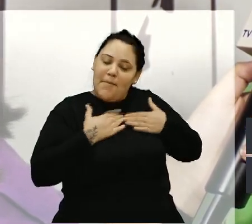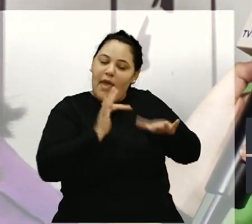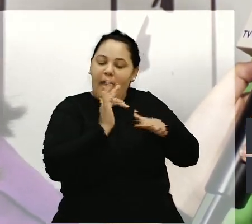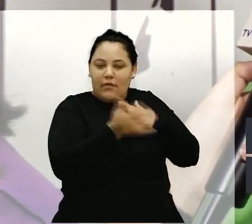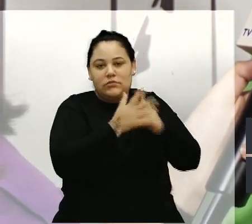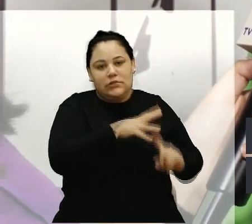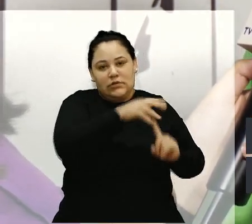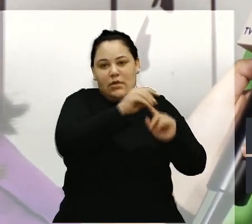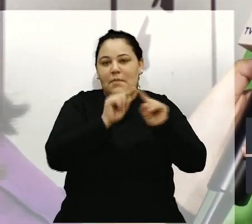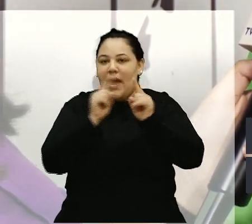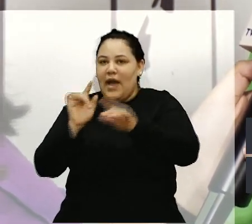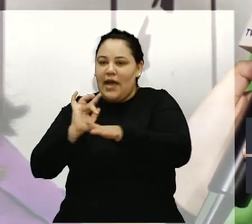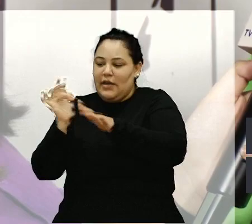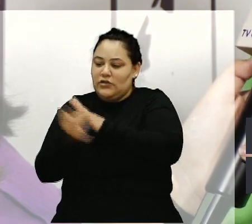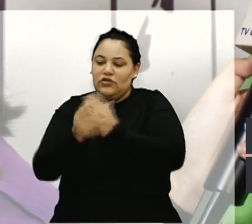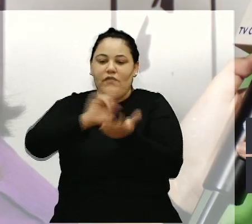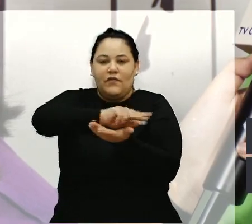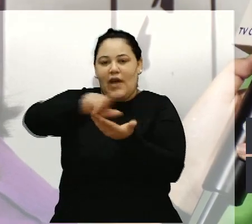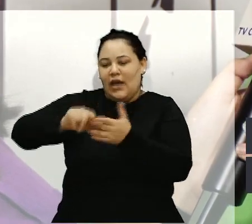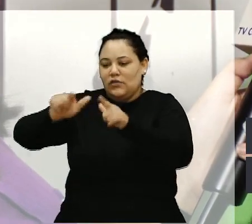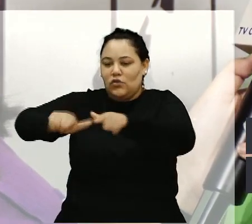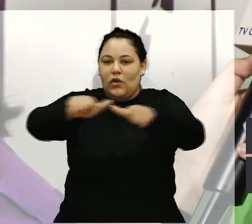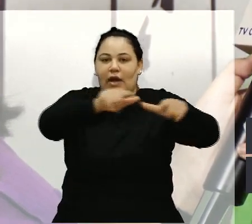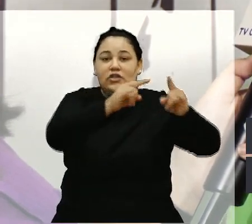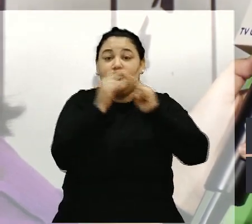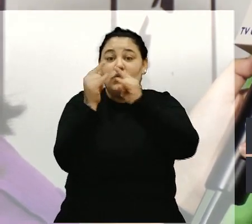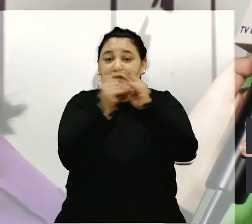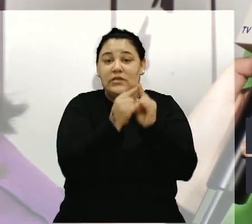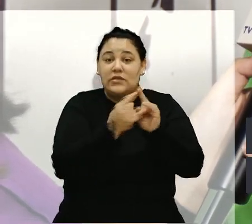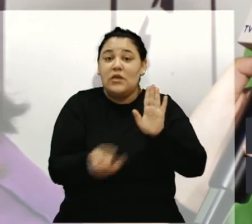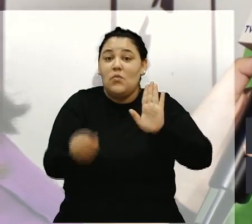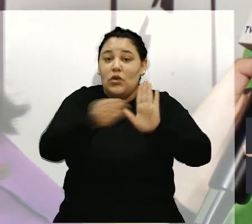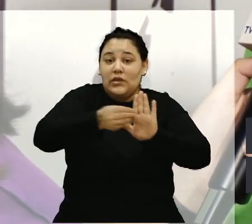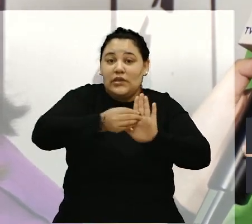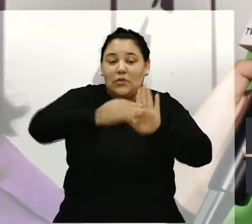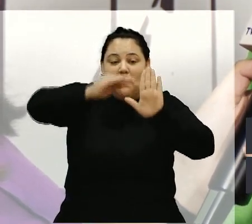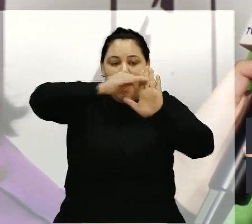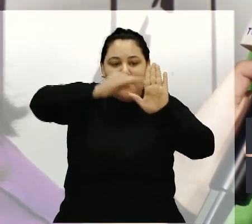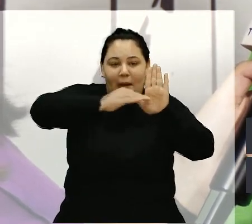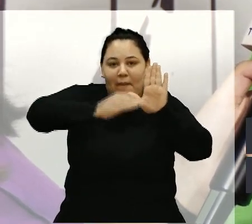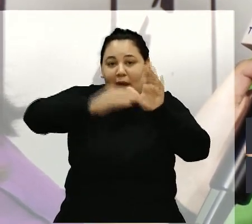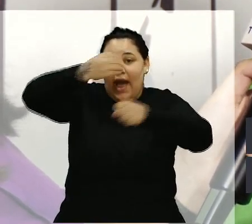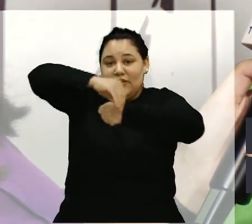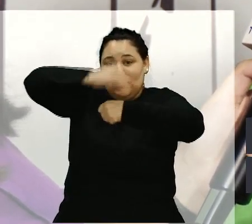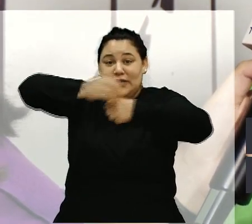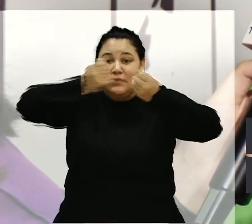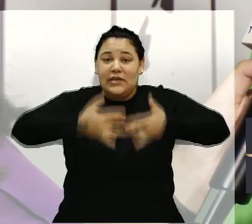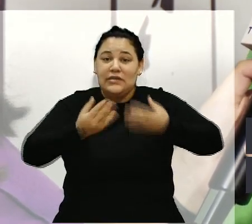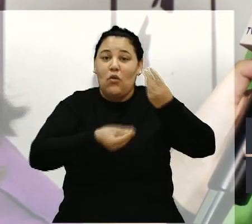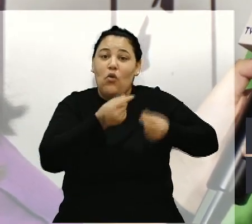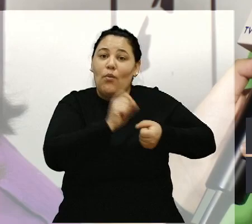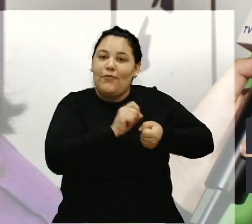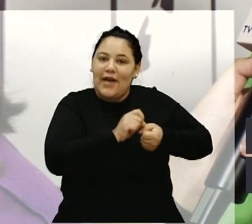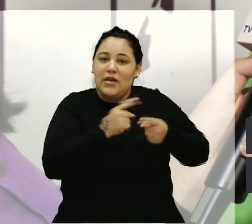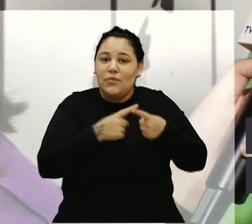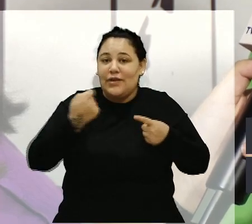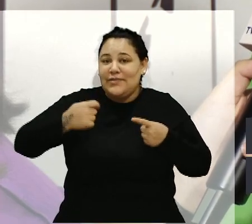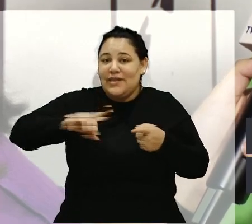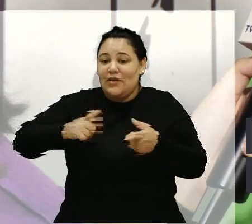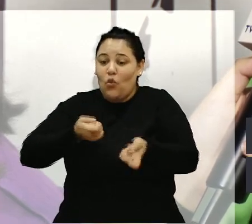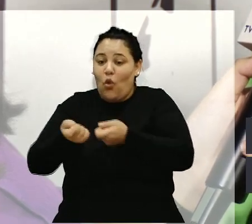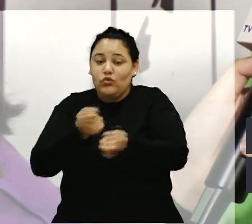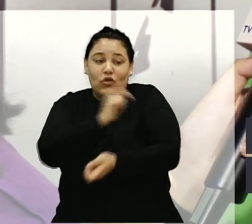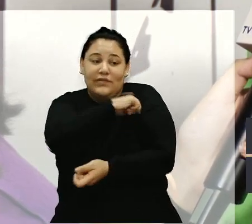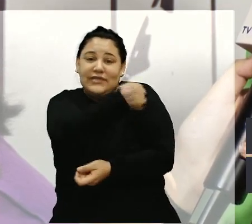as redes dos diversos órgãos estão colocando passo a passo para fazer isso, porque nós temos que ter uma